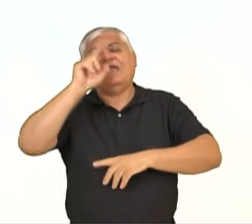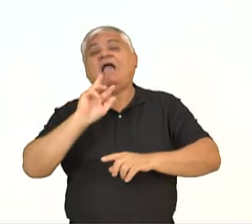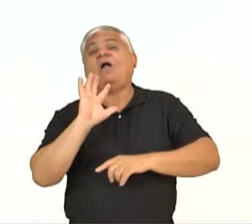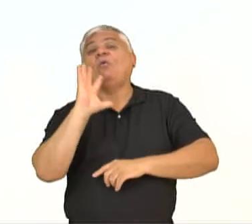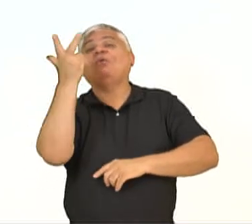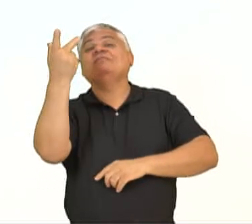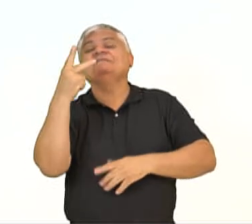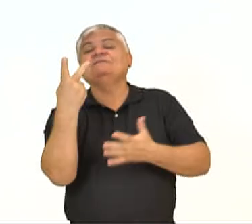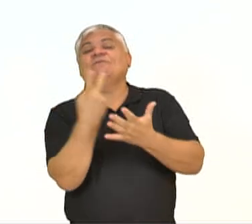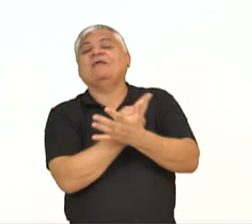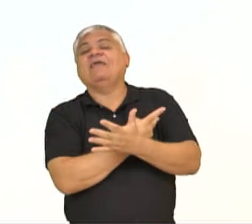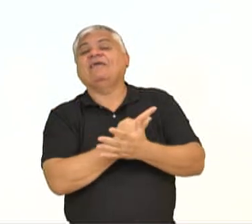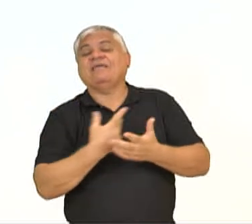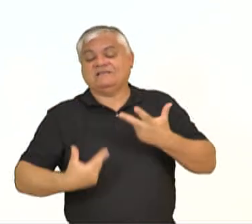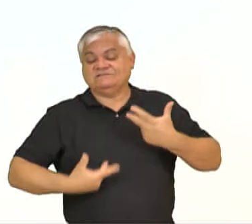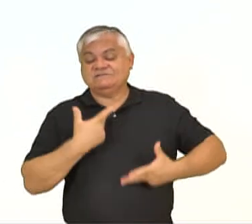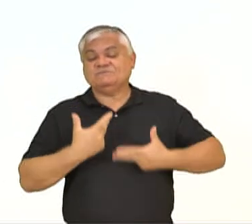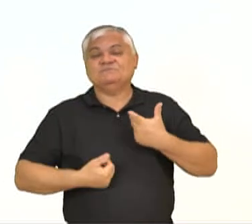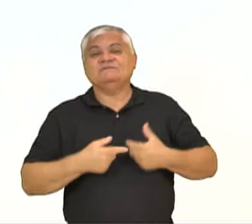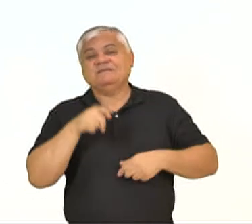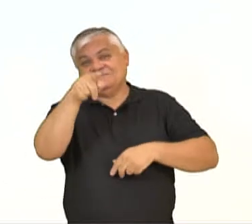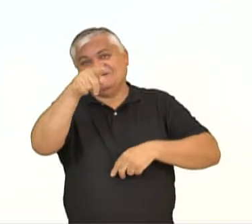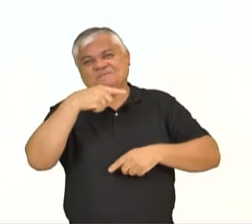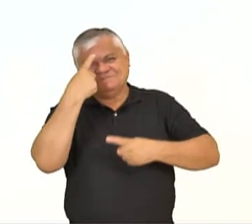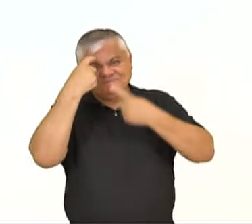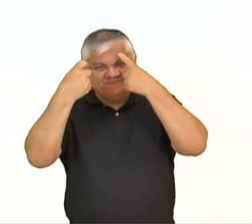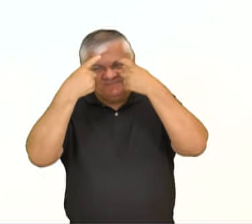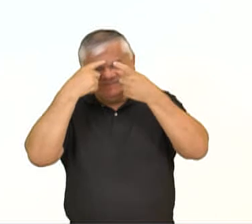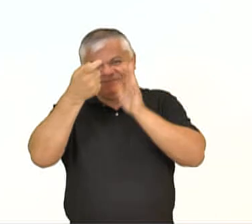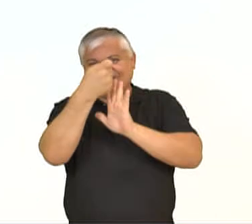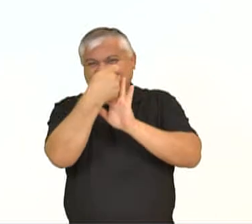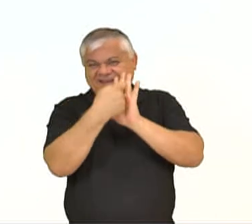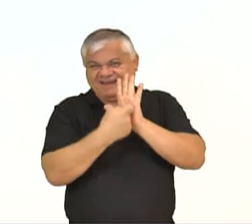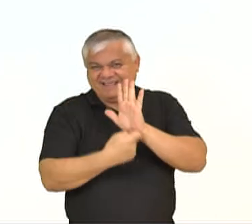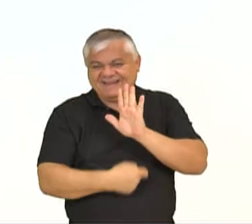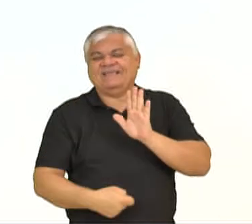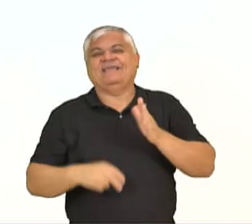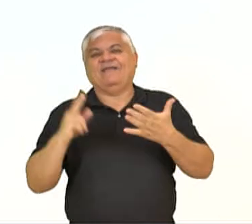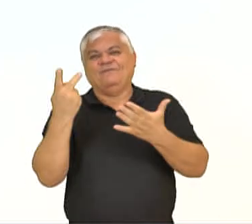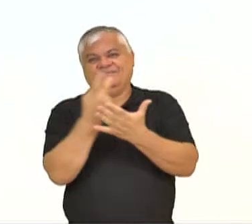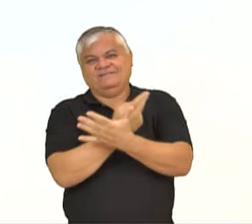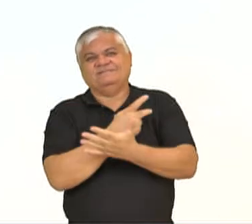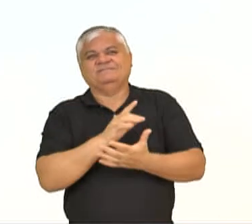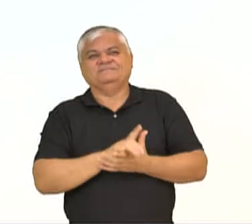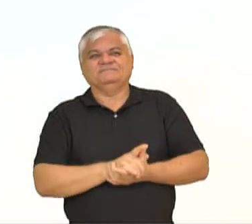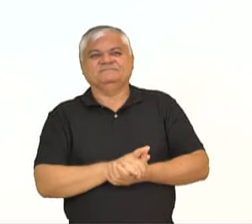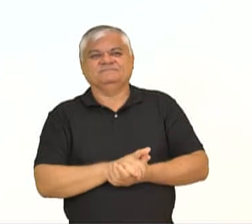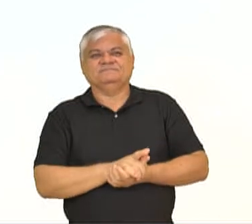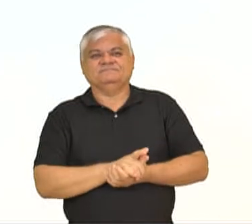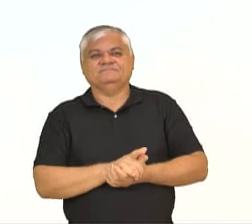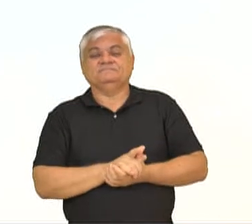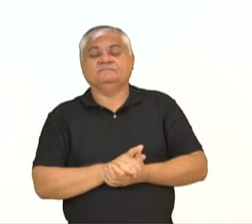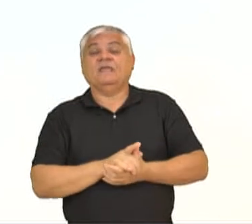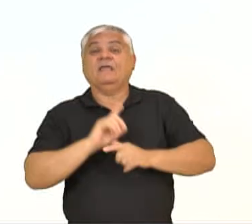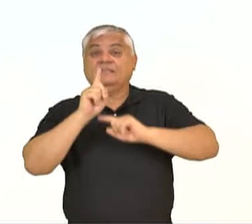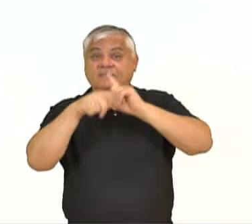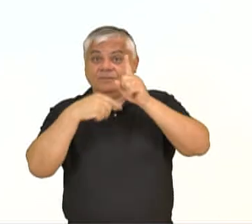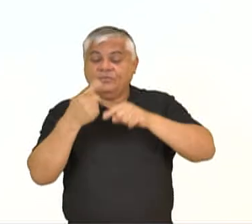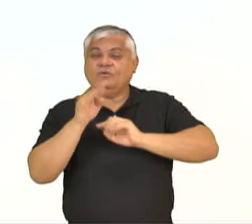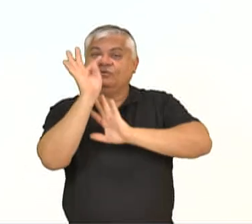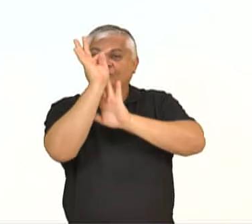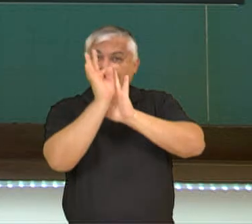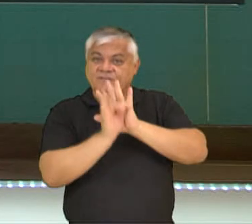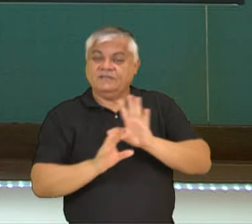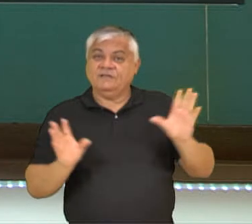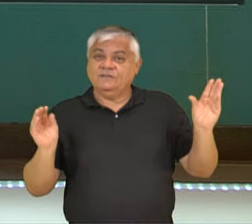ter acontecido com o personagem depois desse terrível engano. Após concluir seu texto, compartilhe